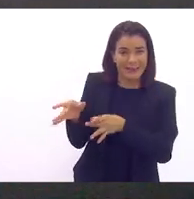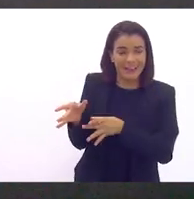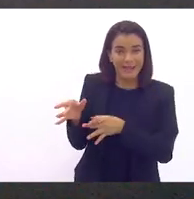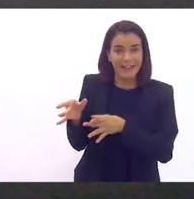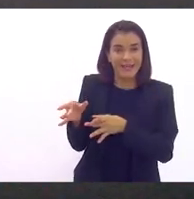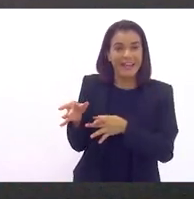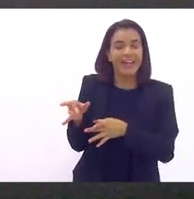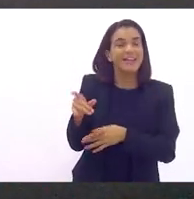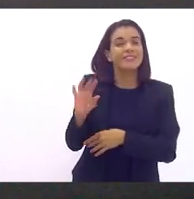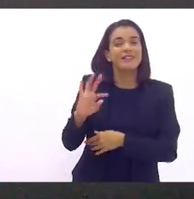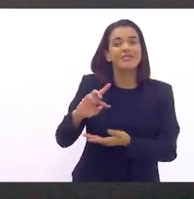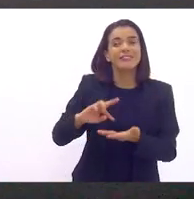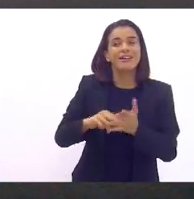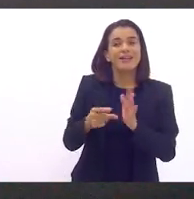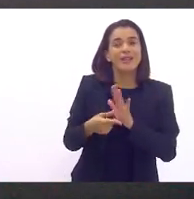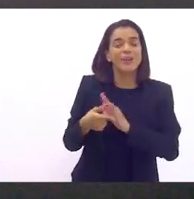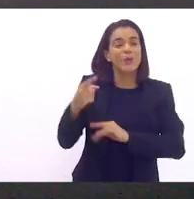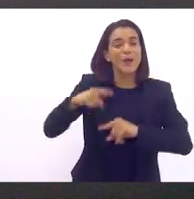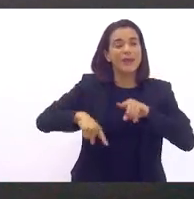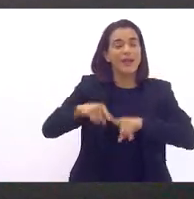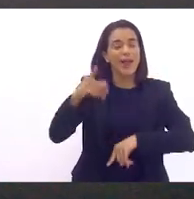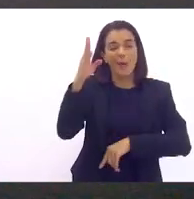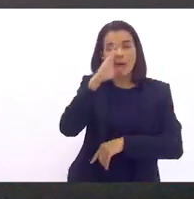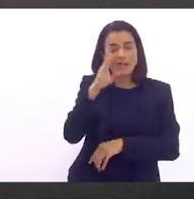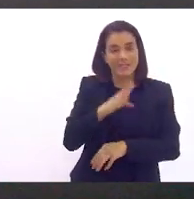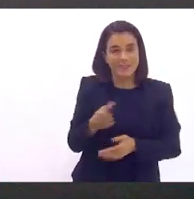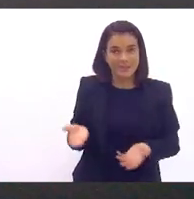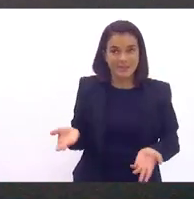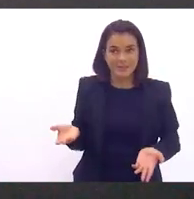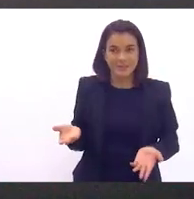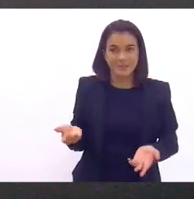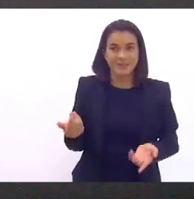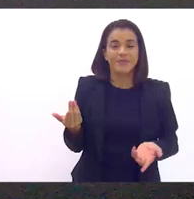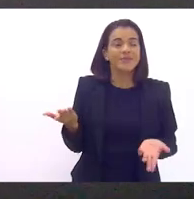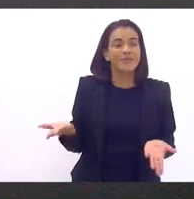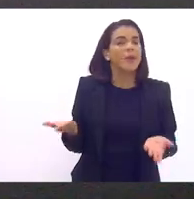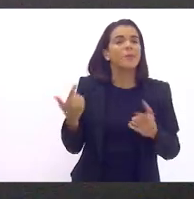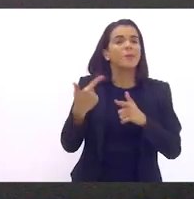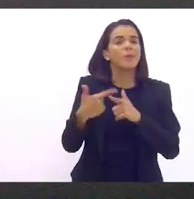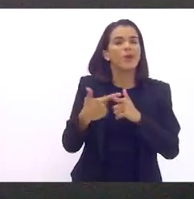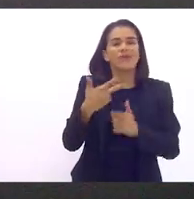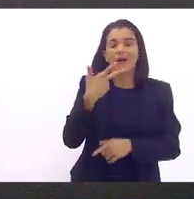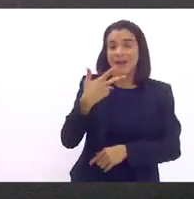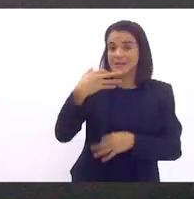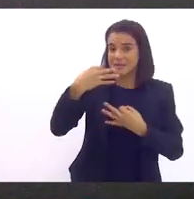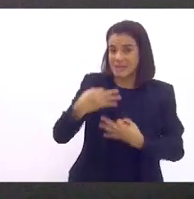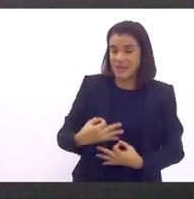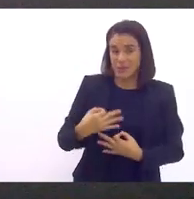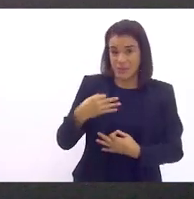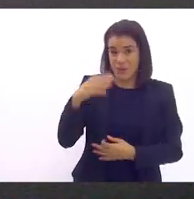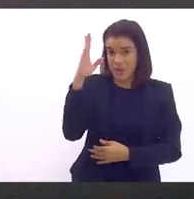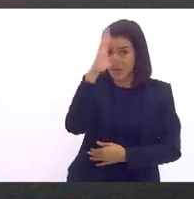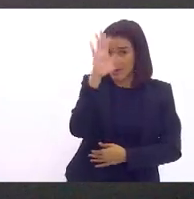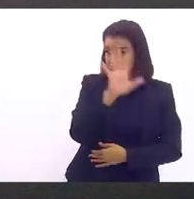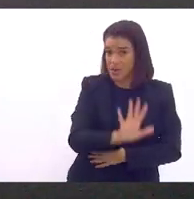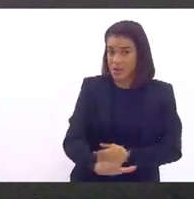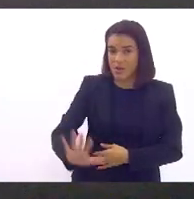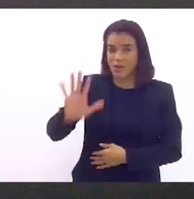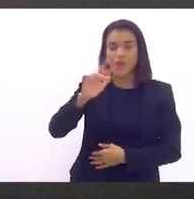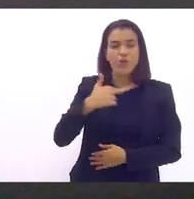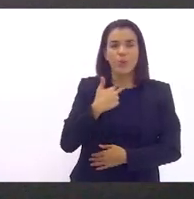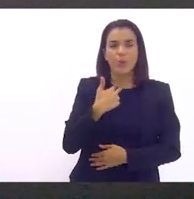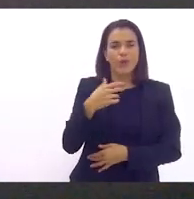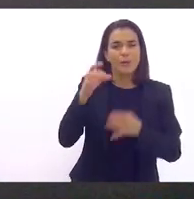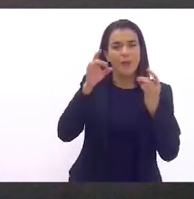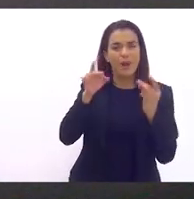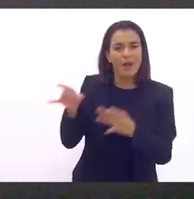abre mão da nossa indústria Nacional então por que que se se é correto dizer que nacionalmente nós não podemos abrir mão